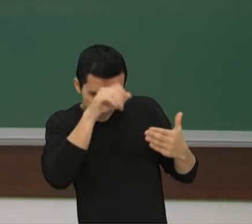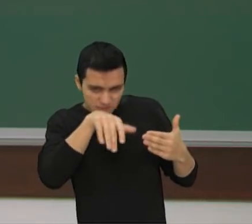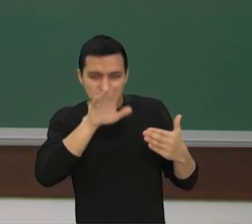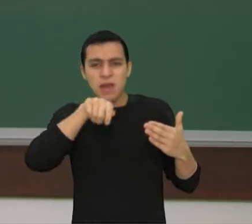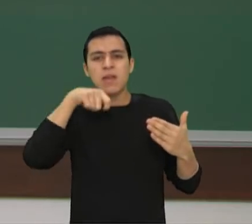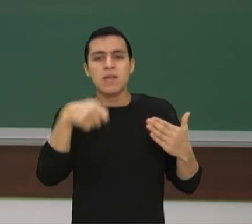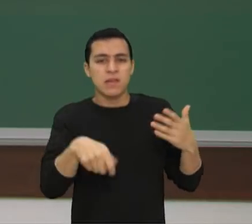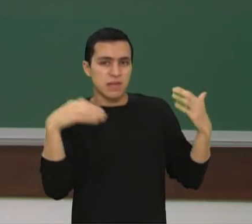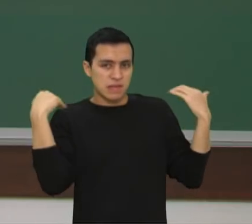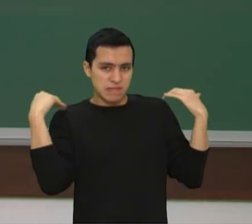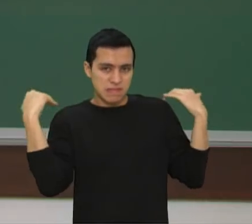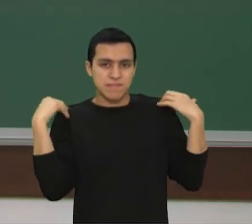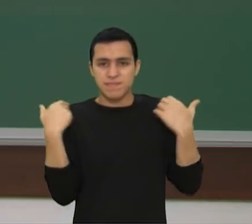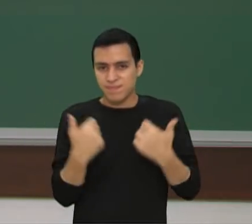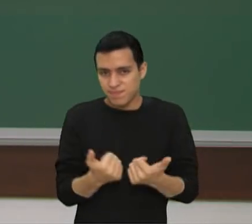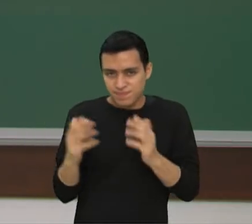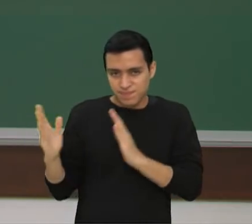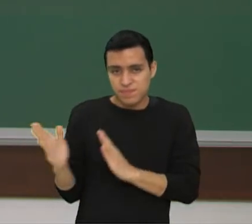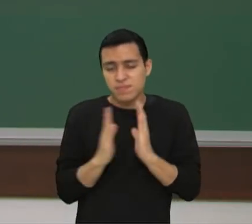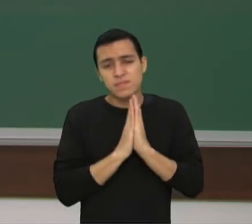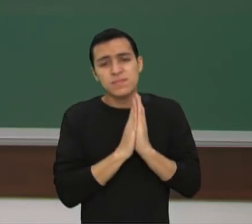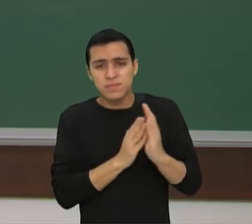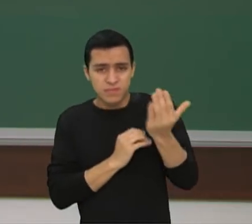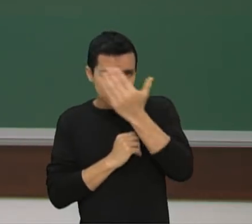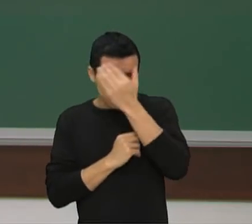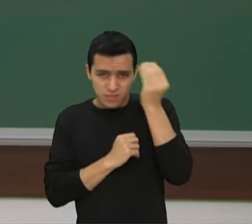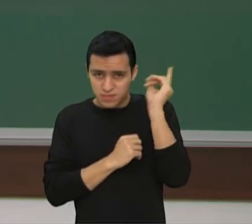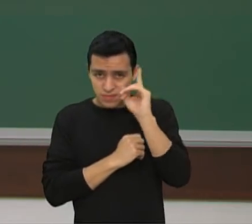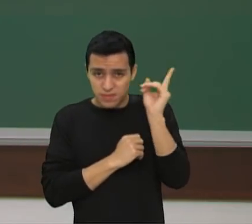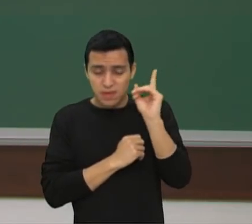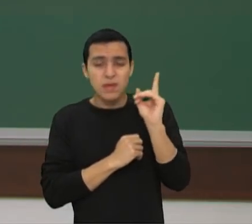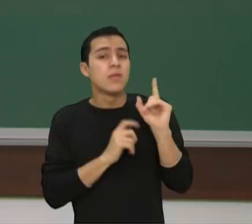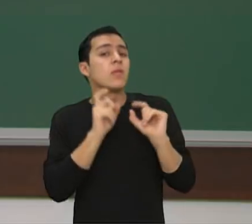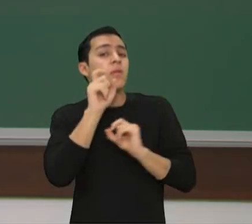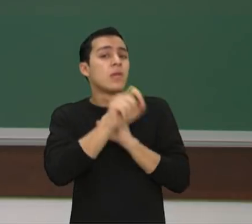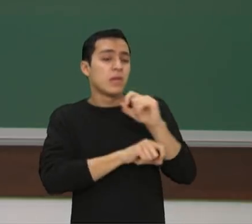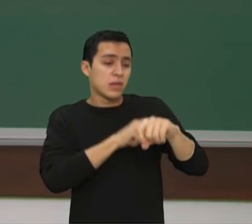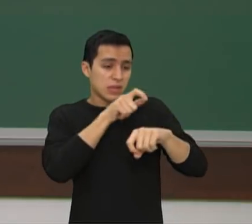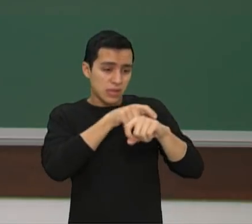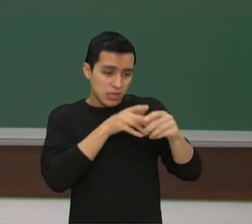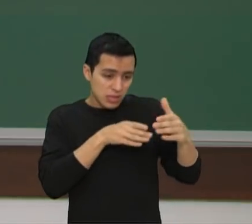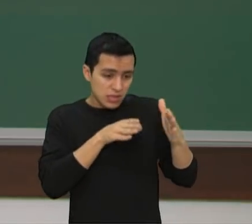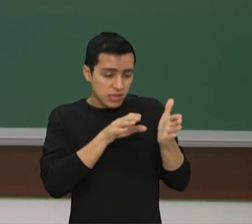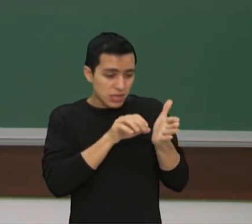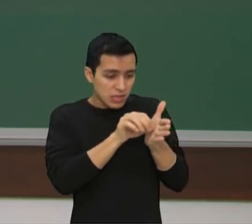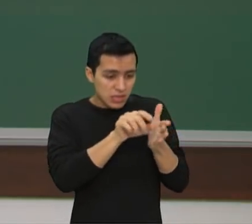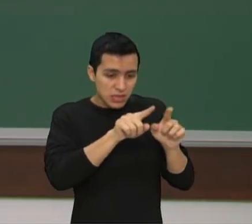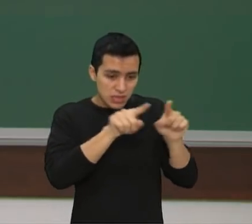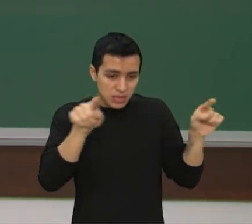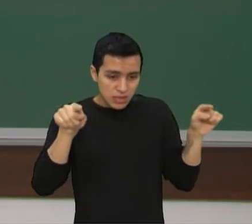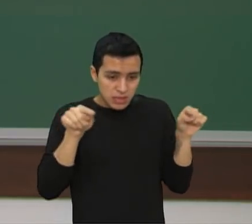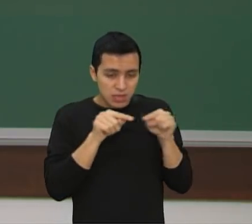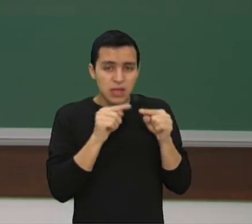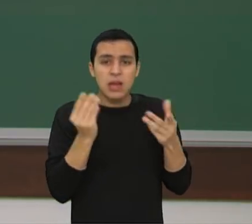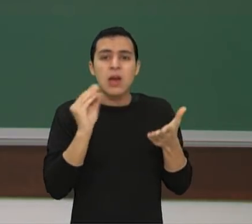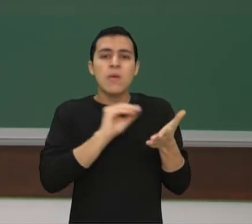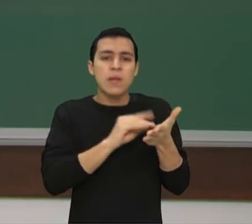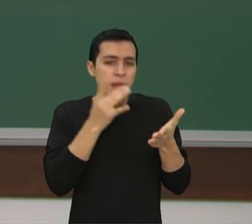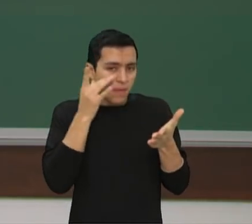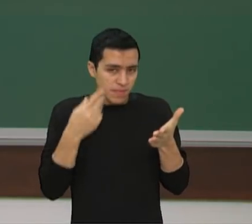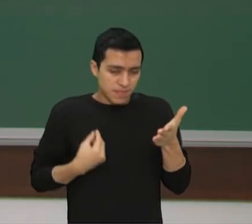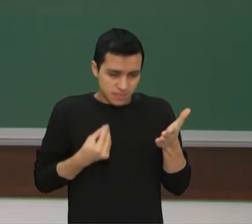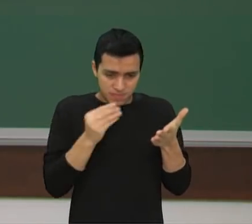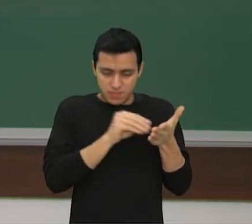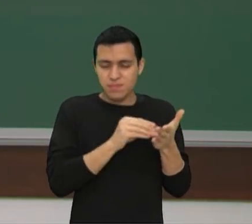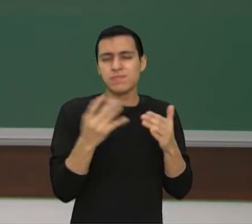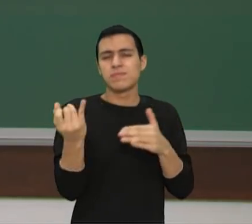física. Pessoal, não esqueçam, a hora que entrarem no Classroom, assinalar a chamada lá, tá?